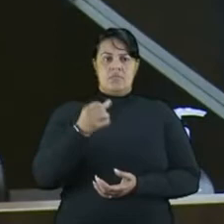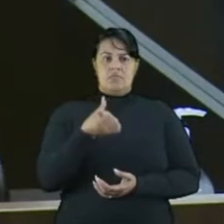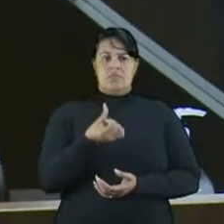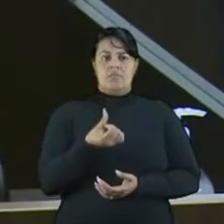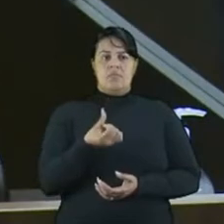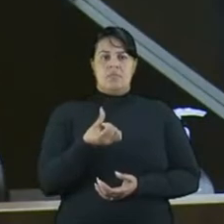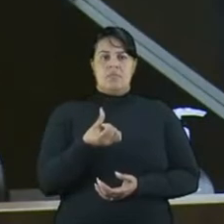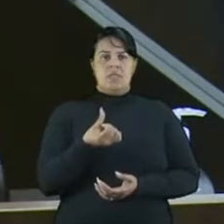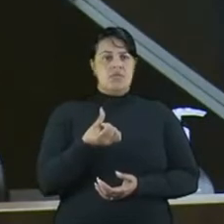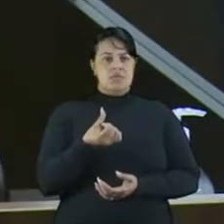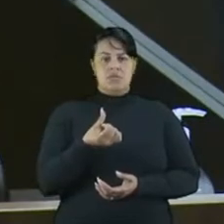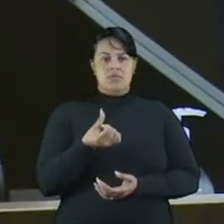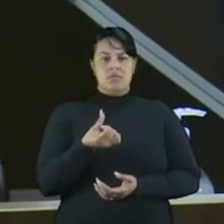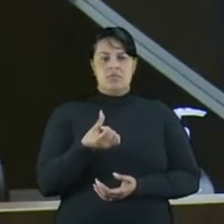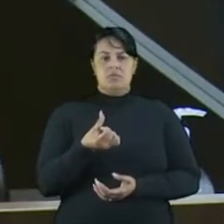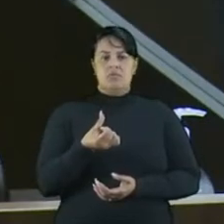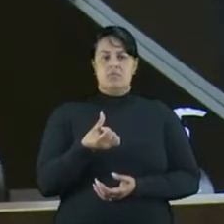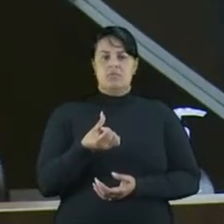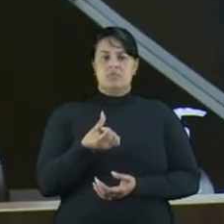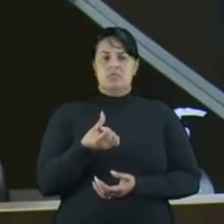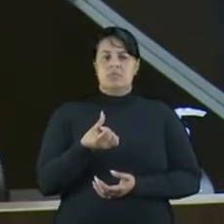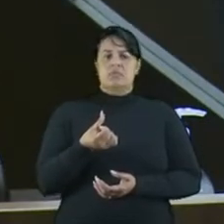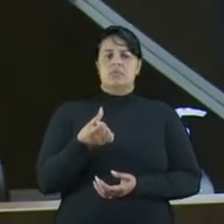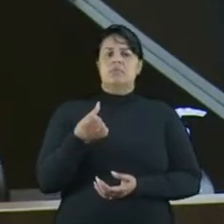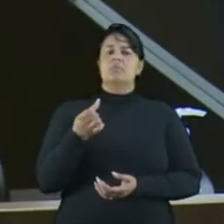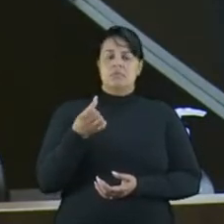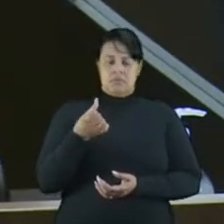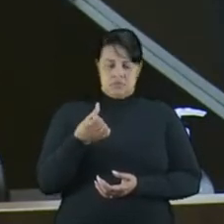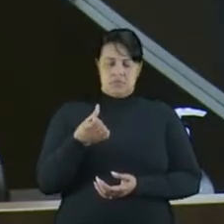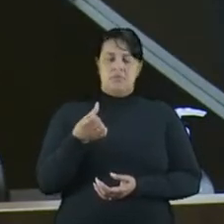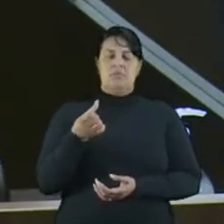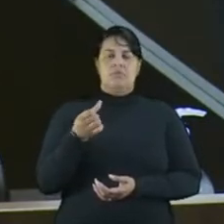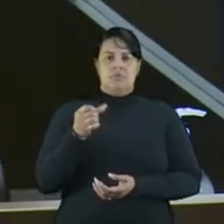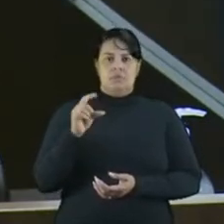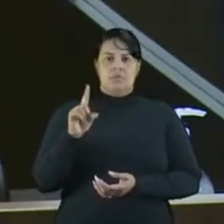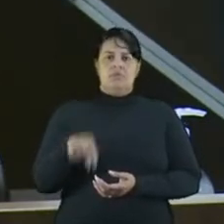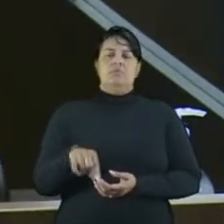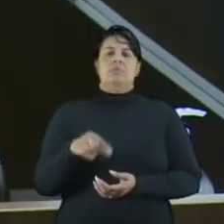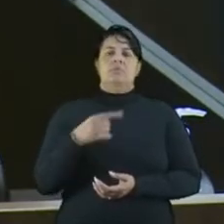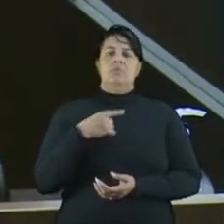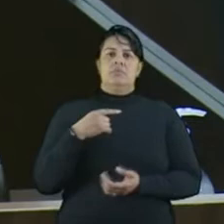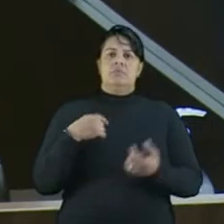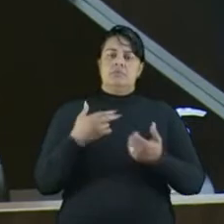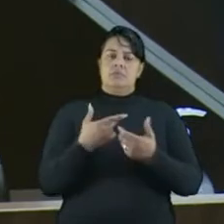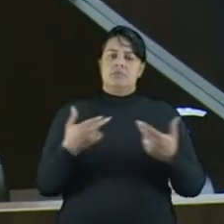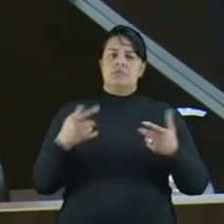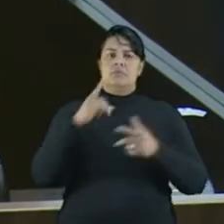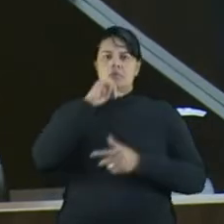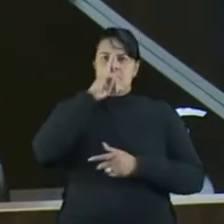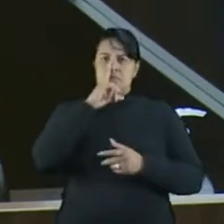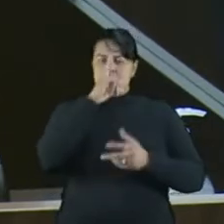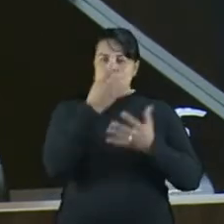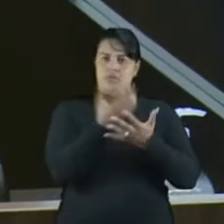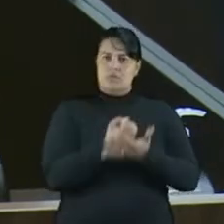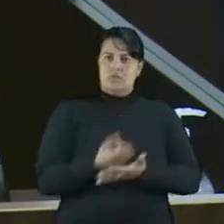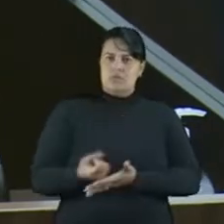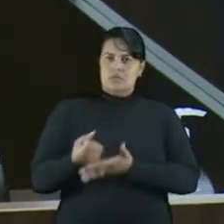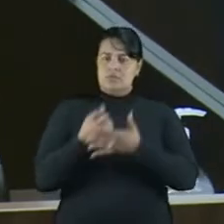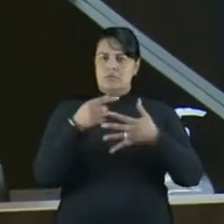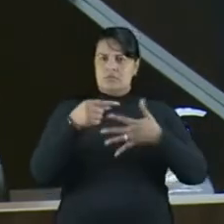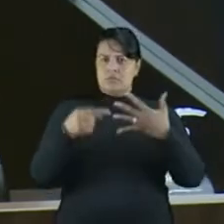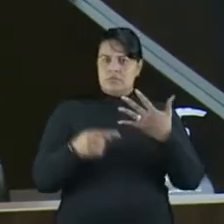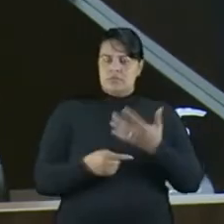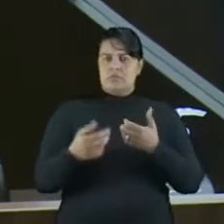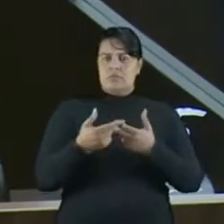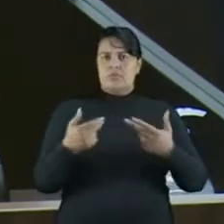039-606 trata-se de auditoria com o objetivo de avaliar as ações governamentais e os riscos de proteção de dados de pessoas,